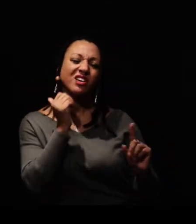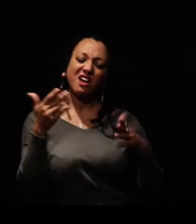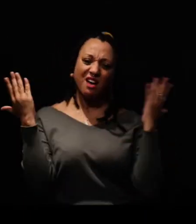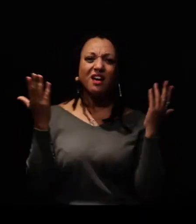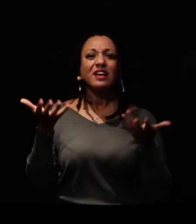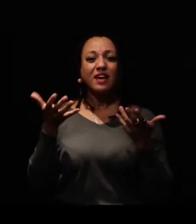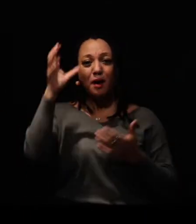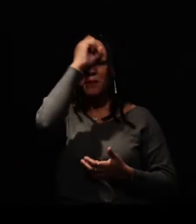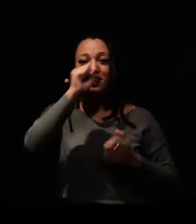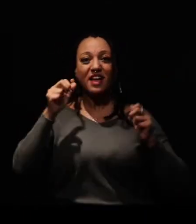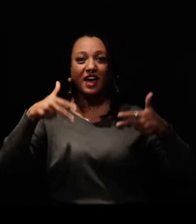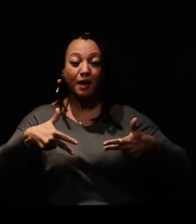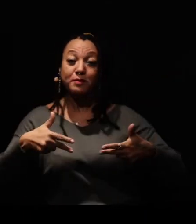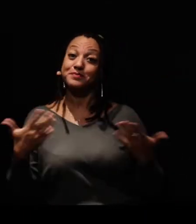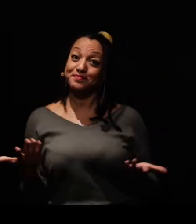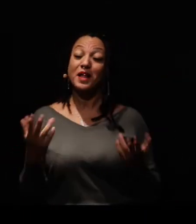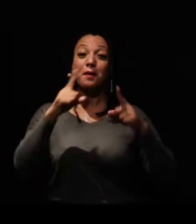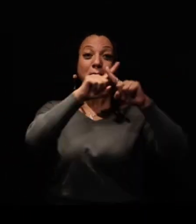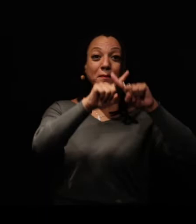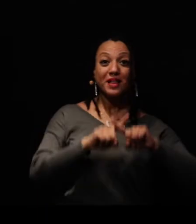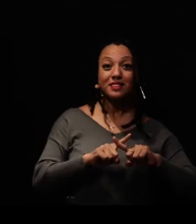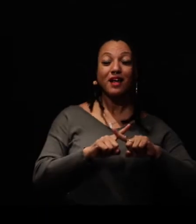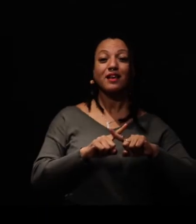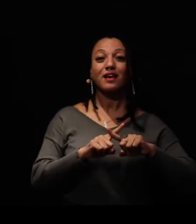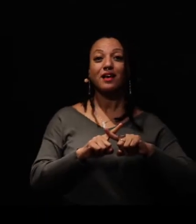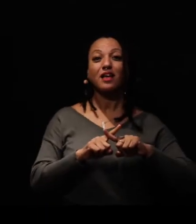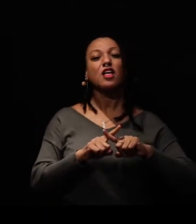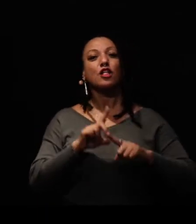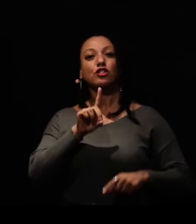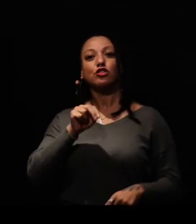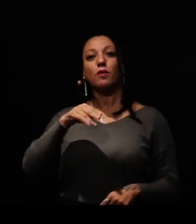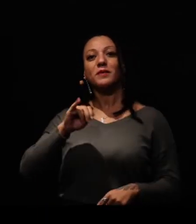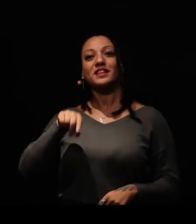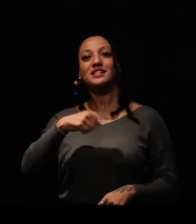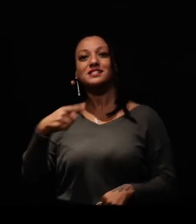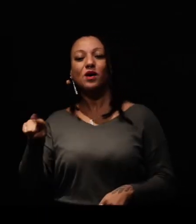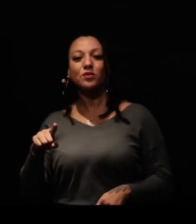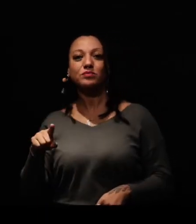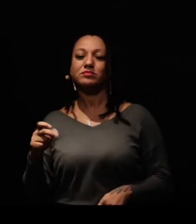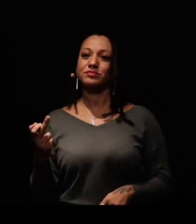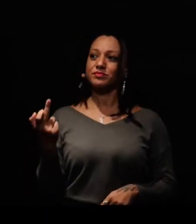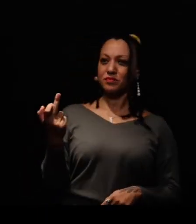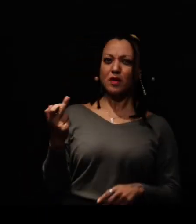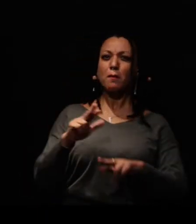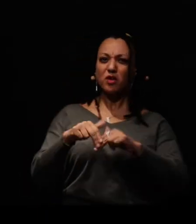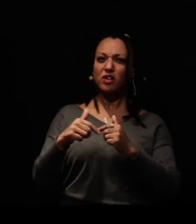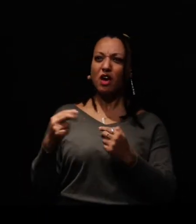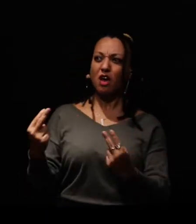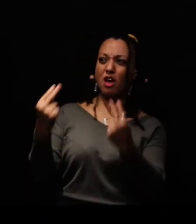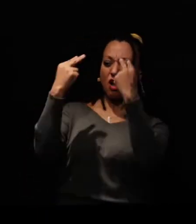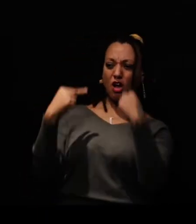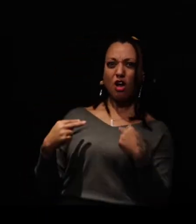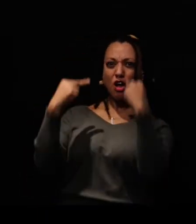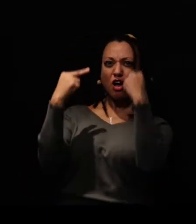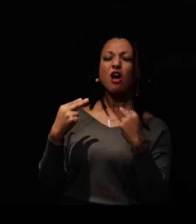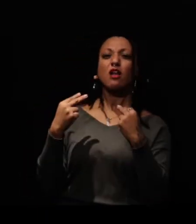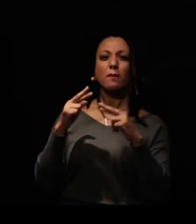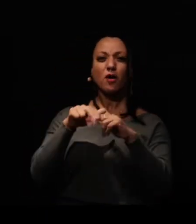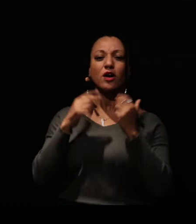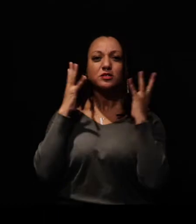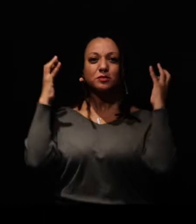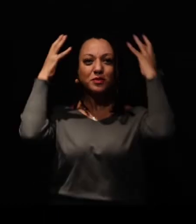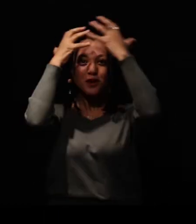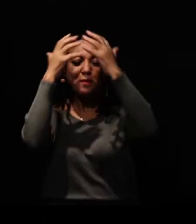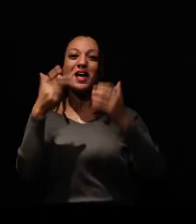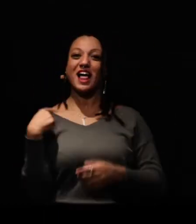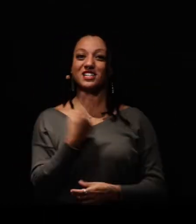irmão? Duas palavras pra vocês: batalha, dominação. Eu sou o dedo do meio pra quem olha feio pro meu cabelo. A criança empoderada